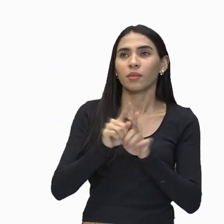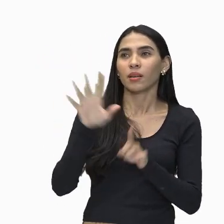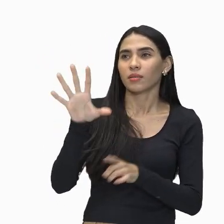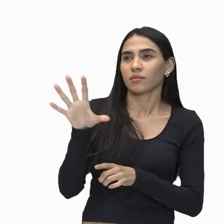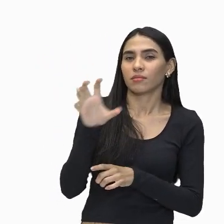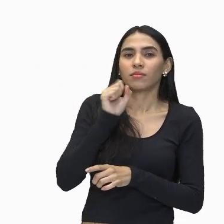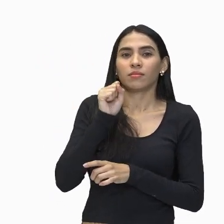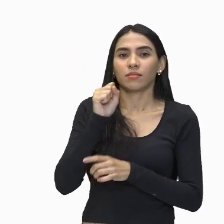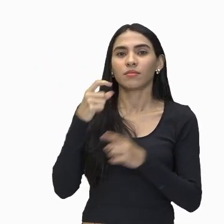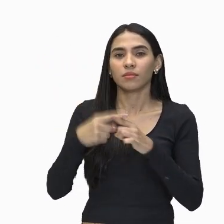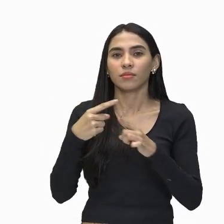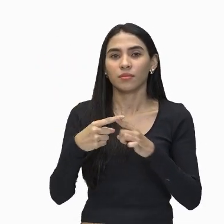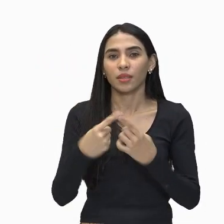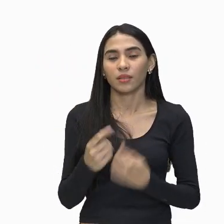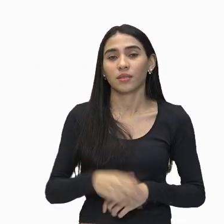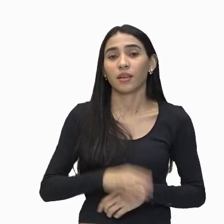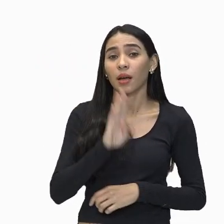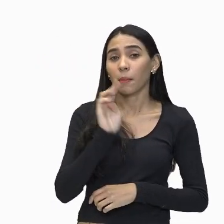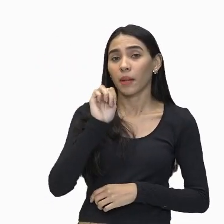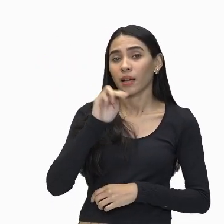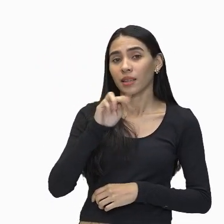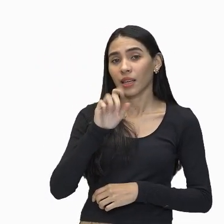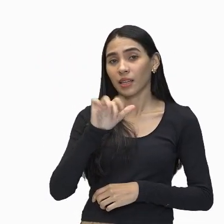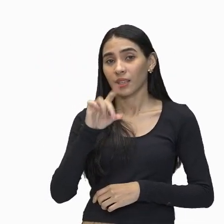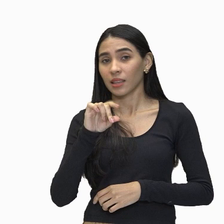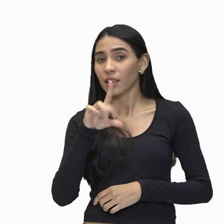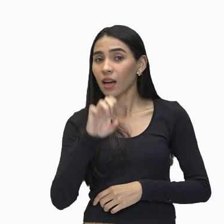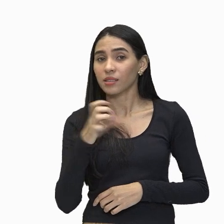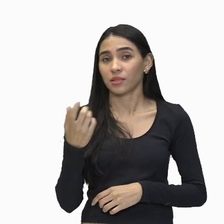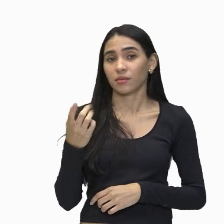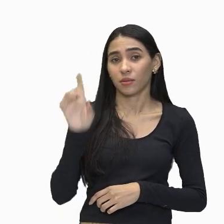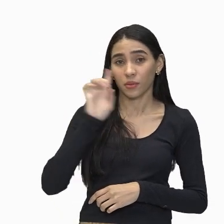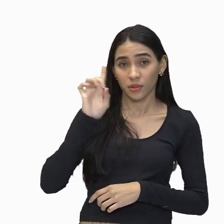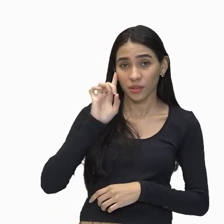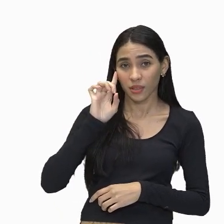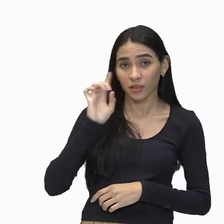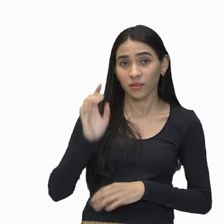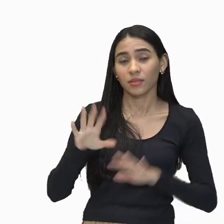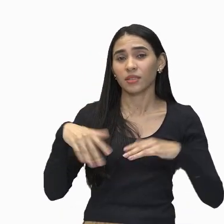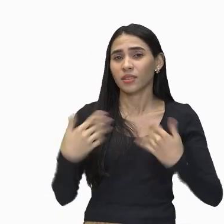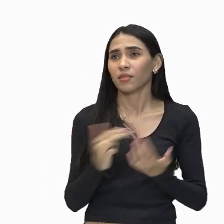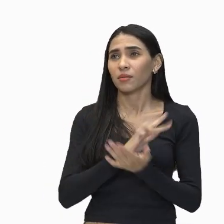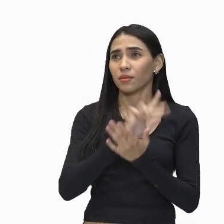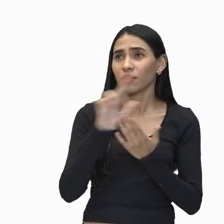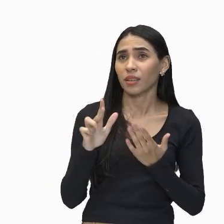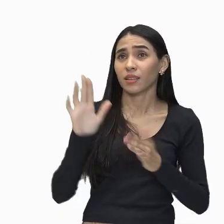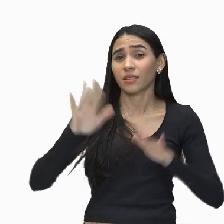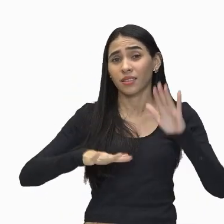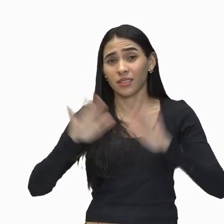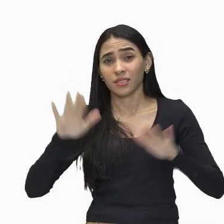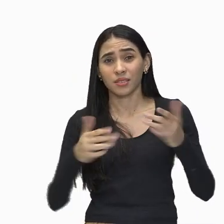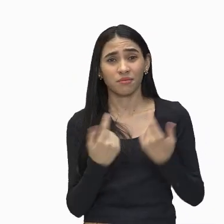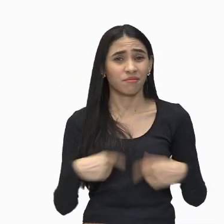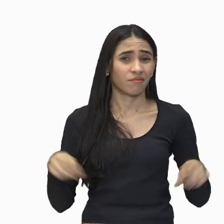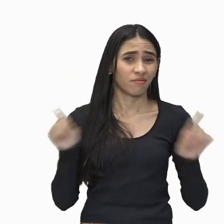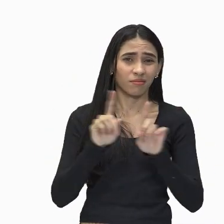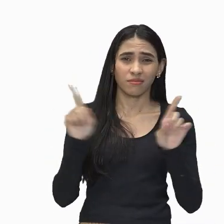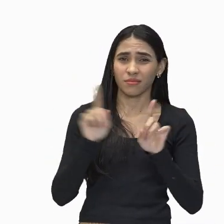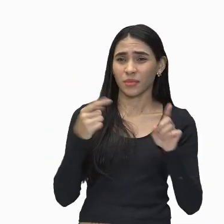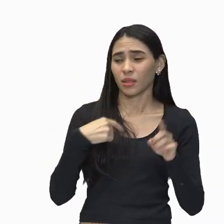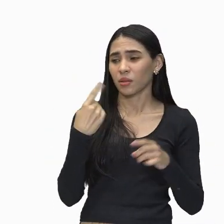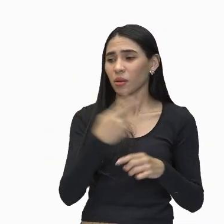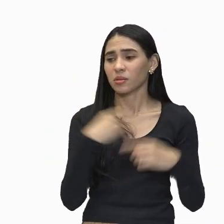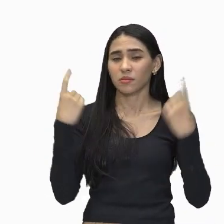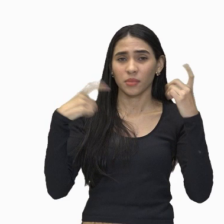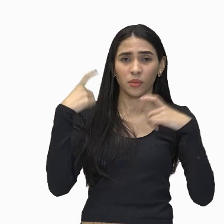absorvidos pela banalidade do cotidiano. Tanta coisa que às vezes não tem necessidade de a gente se